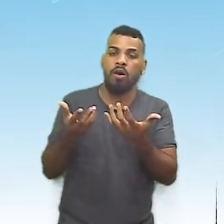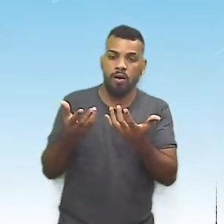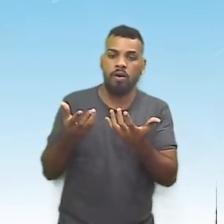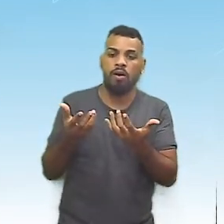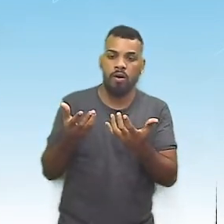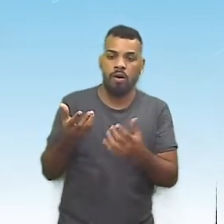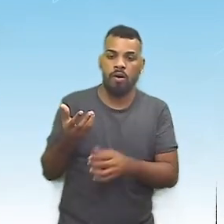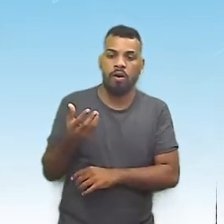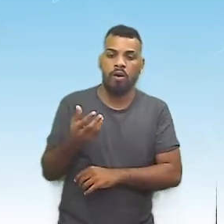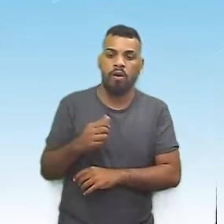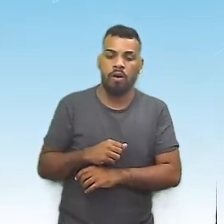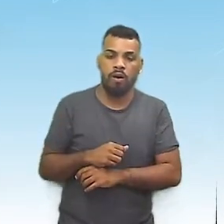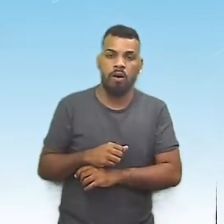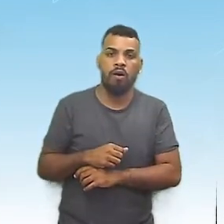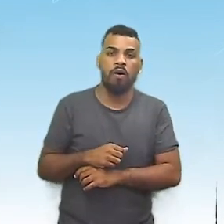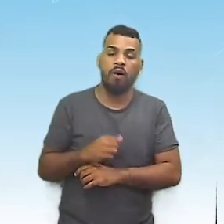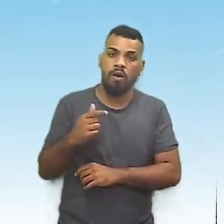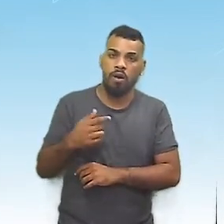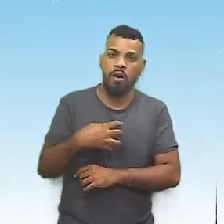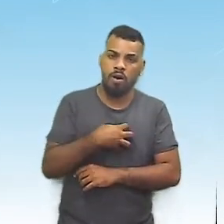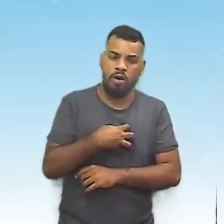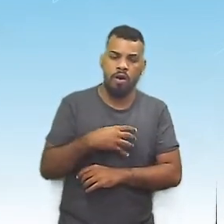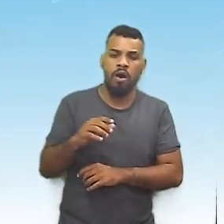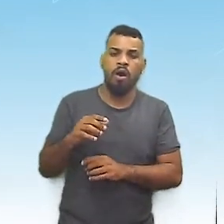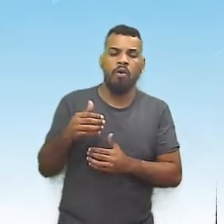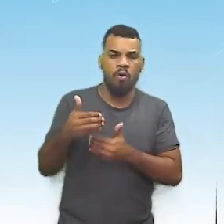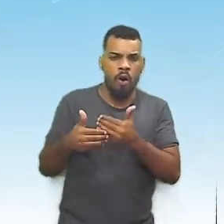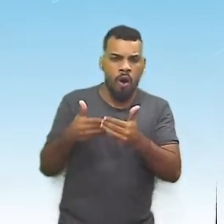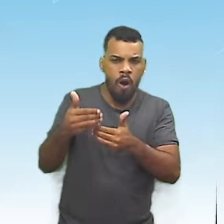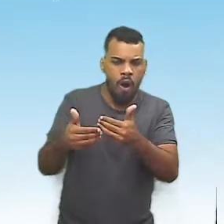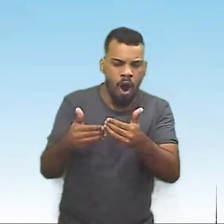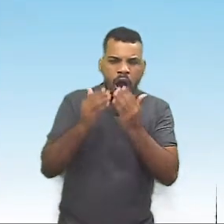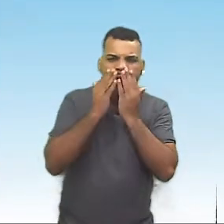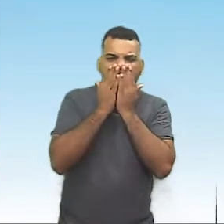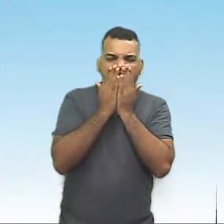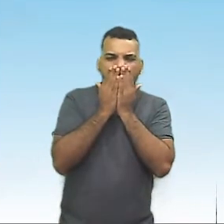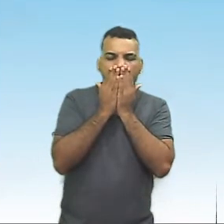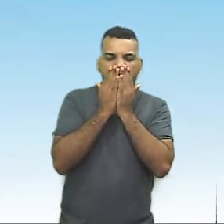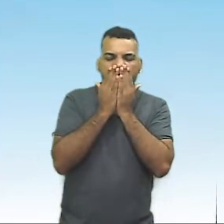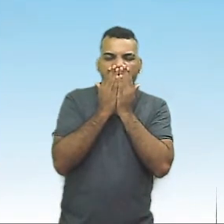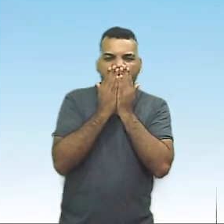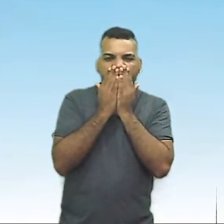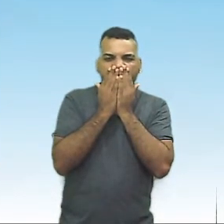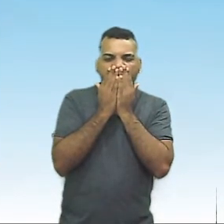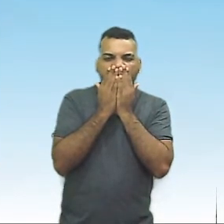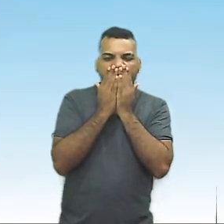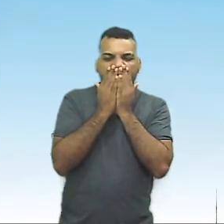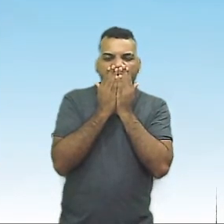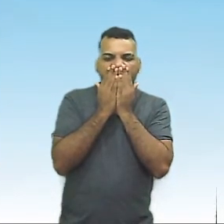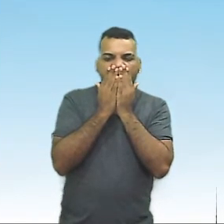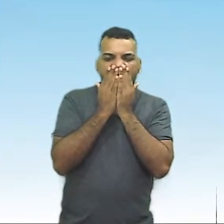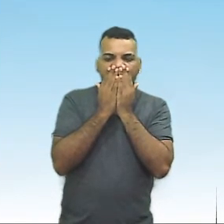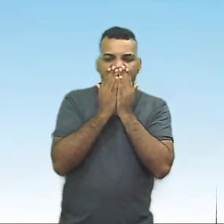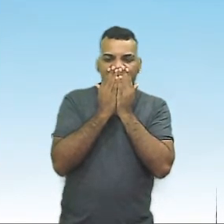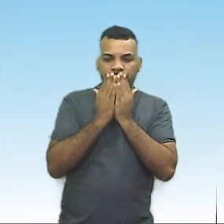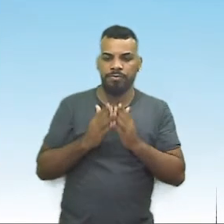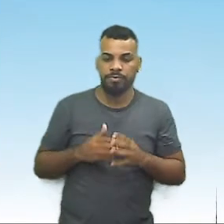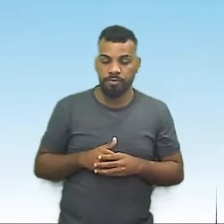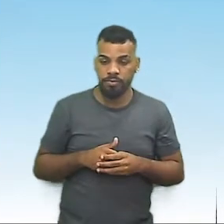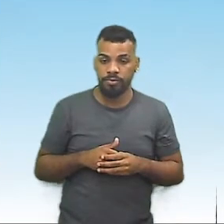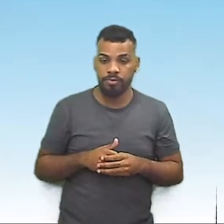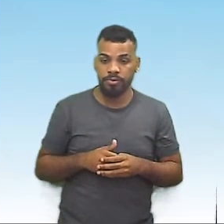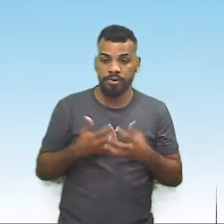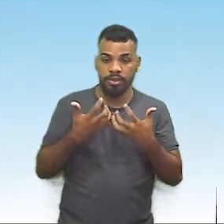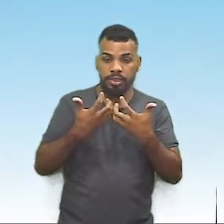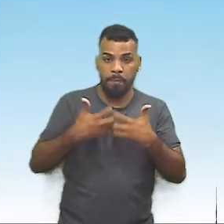ali de uma forma cíclica. As máquinas térmicas elas vão operar em